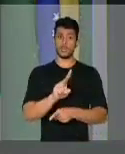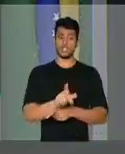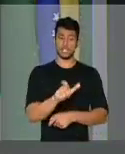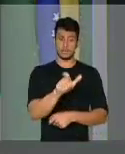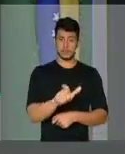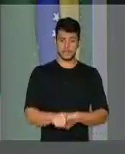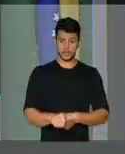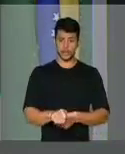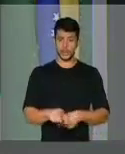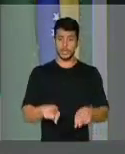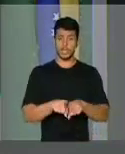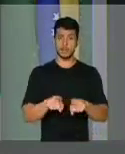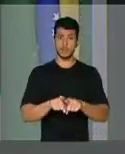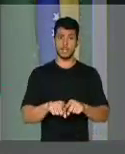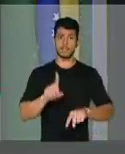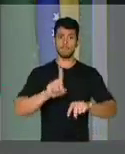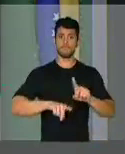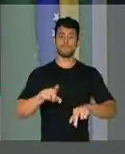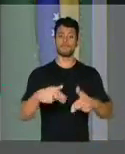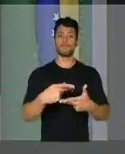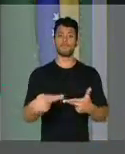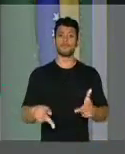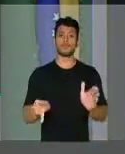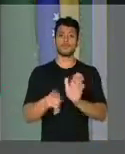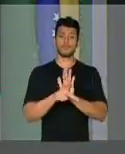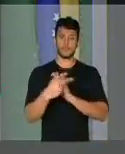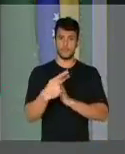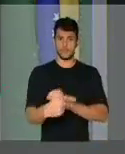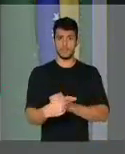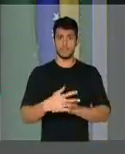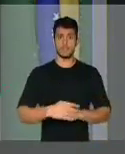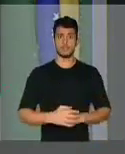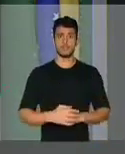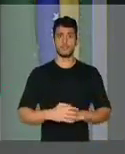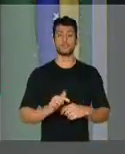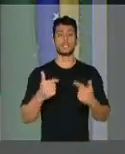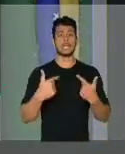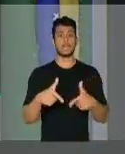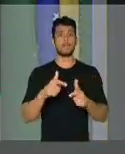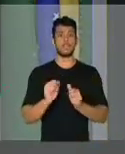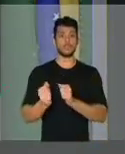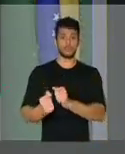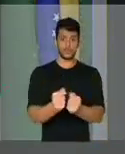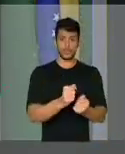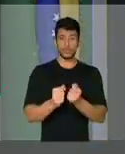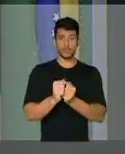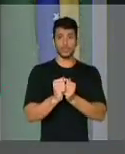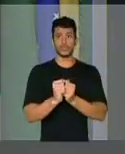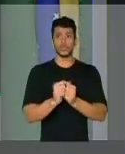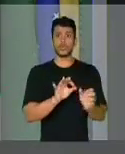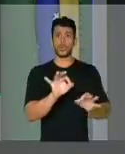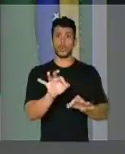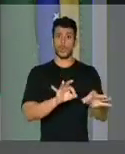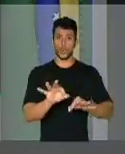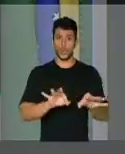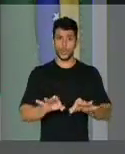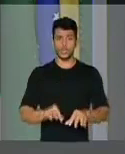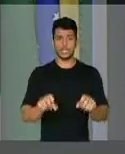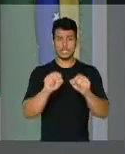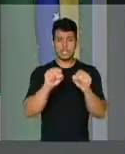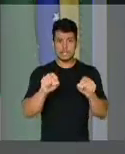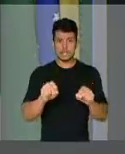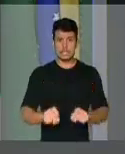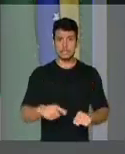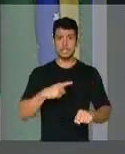seu patrimônio, por meio de uma atuação conjunta, coordenada, sistêmica e